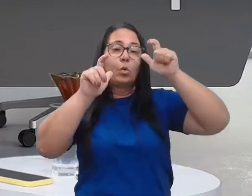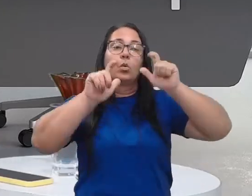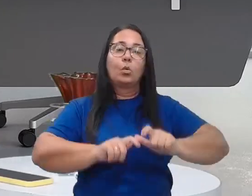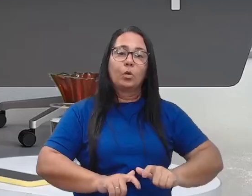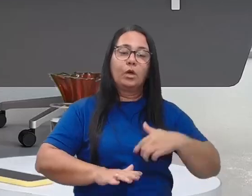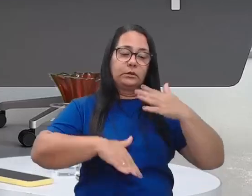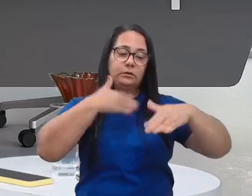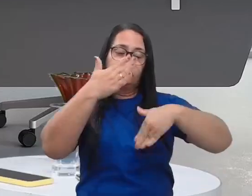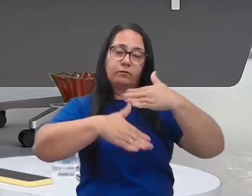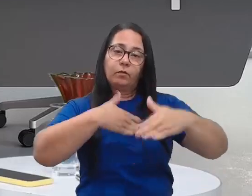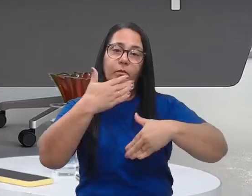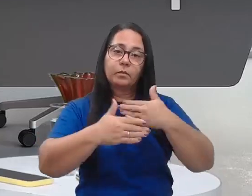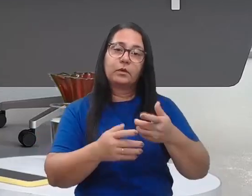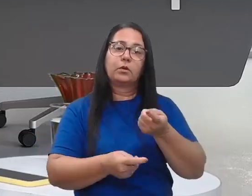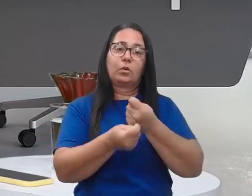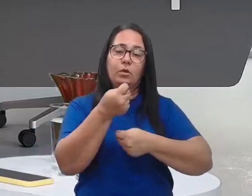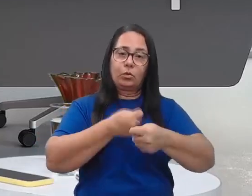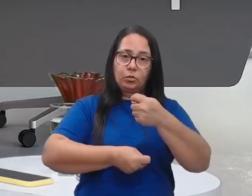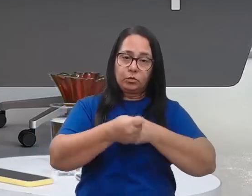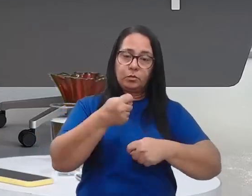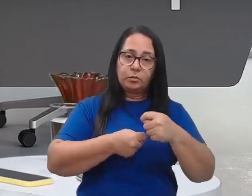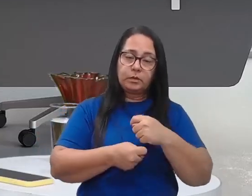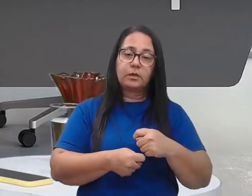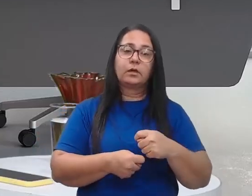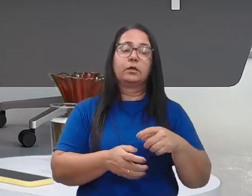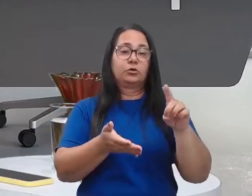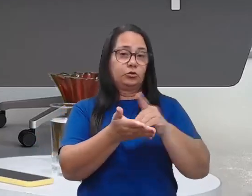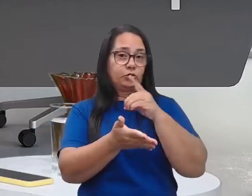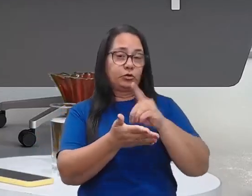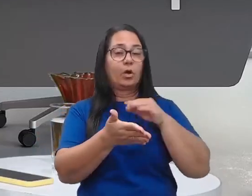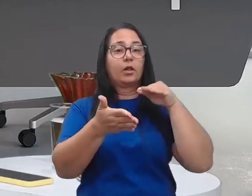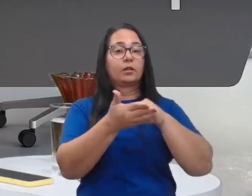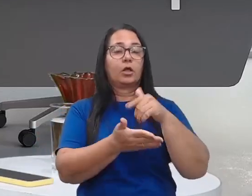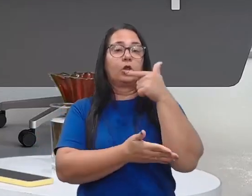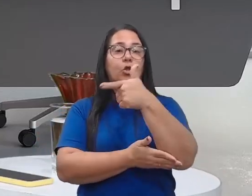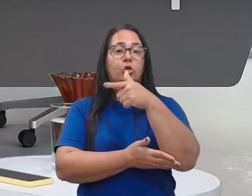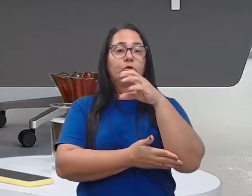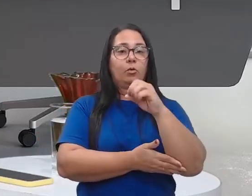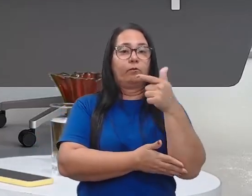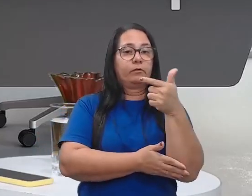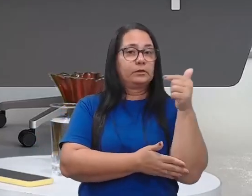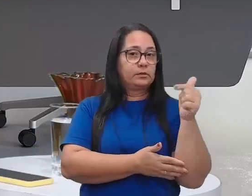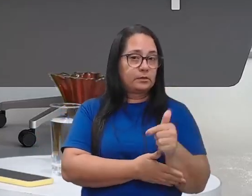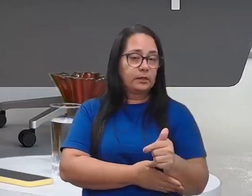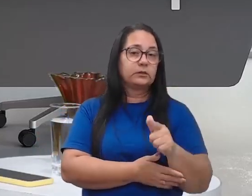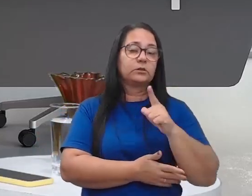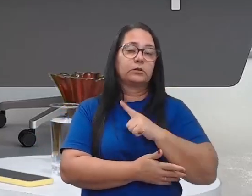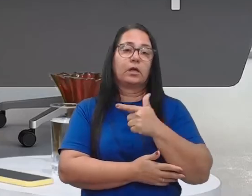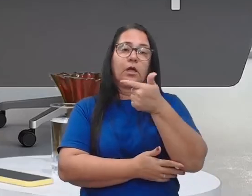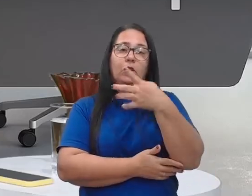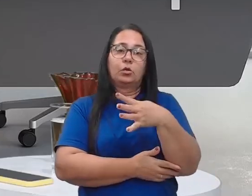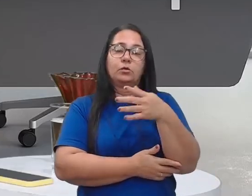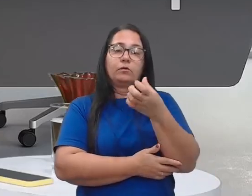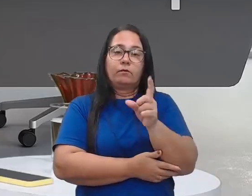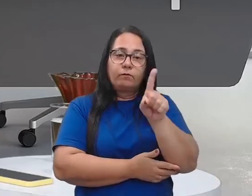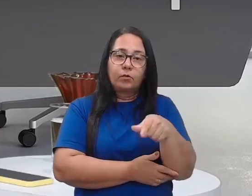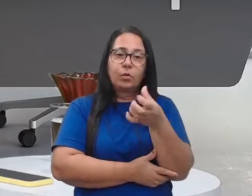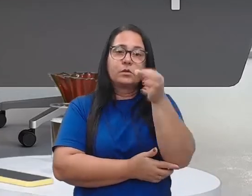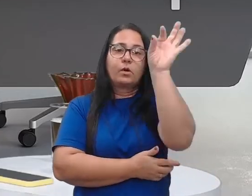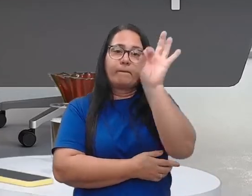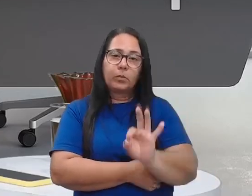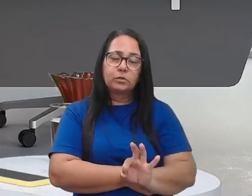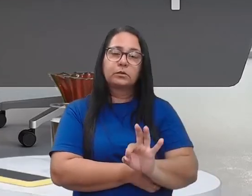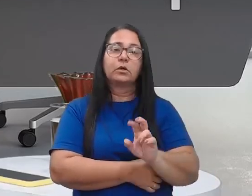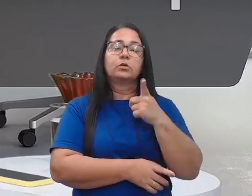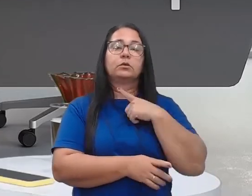ambiente digital até 2027. Isso considerando um crescimento anual de 14,6%. Então, a tendência,